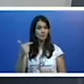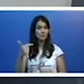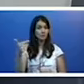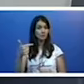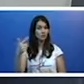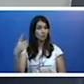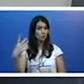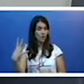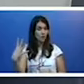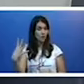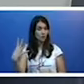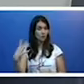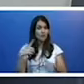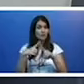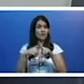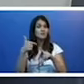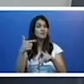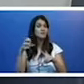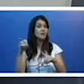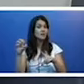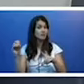1.224 vezes 100.